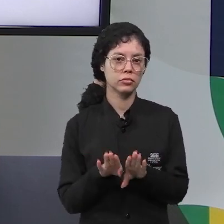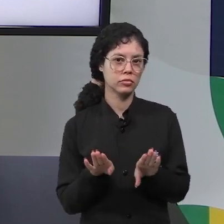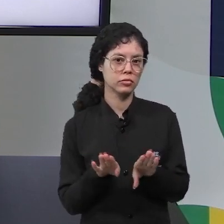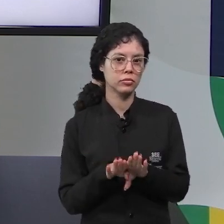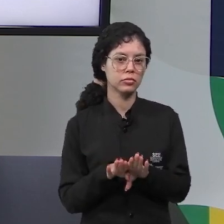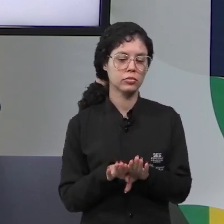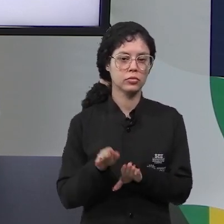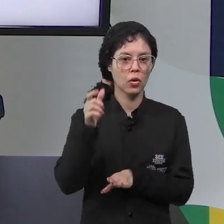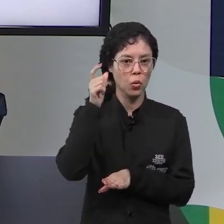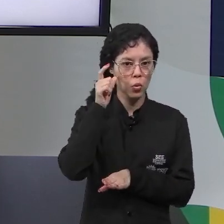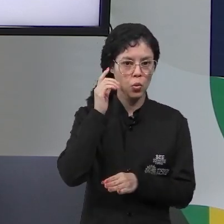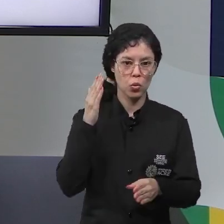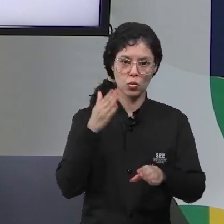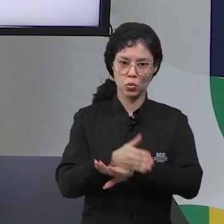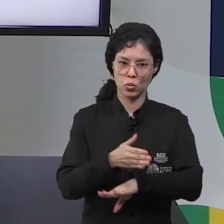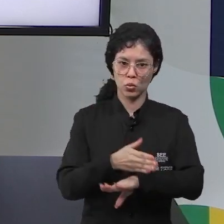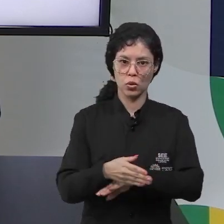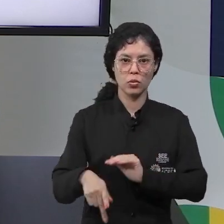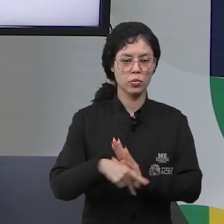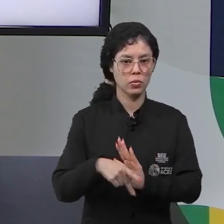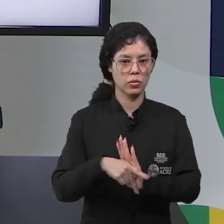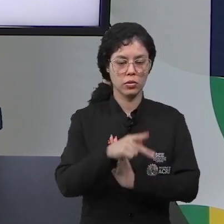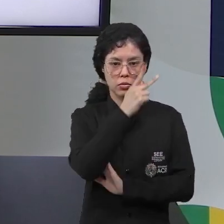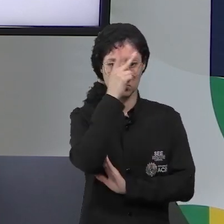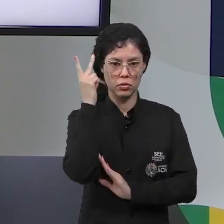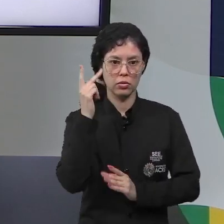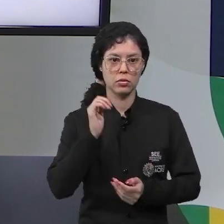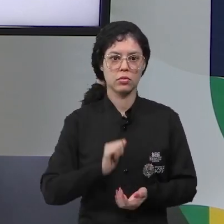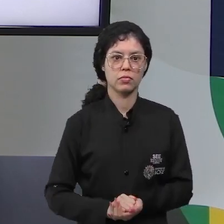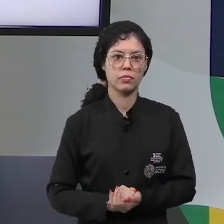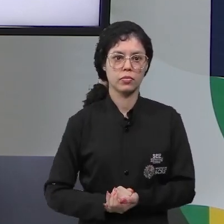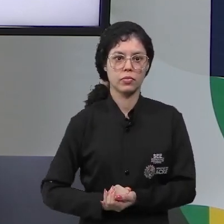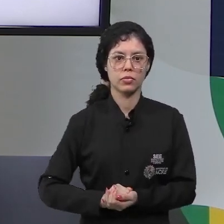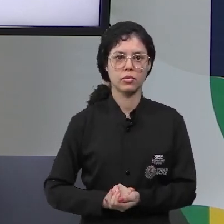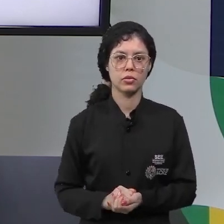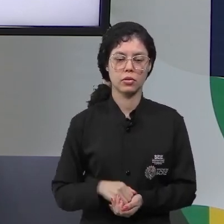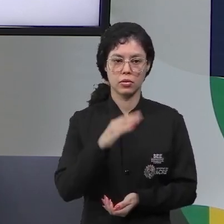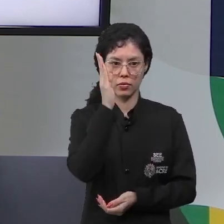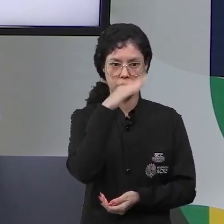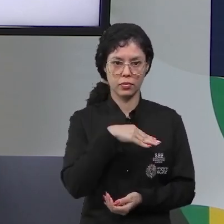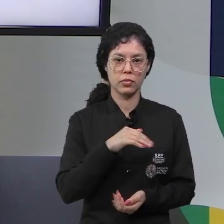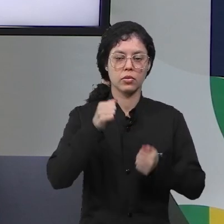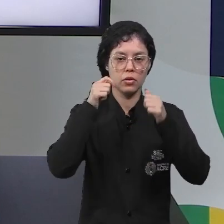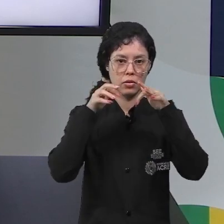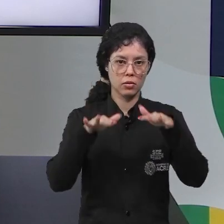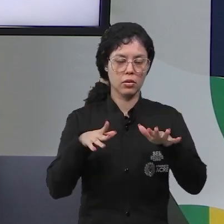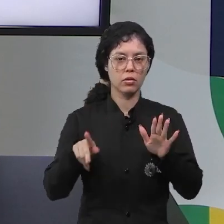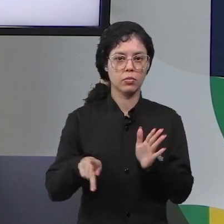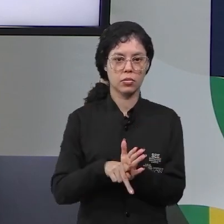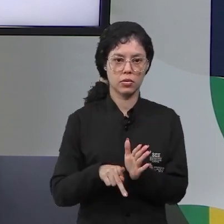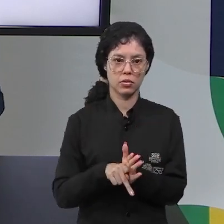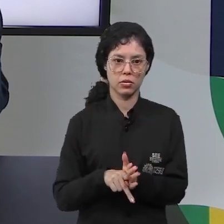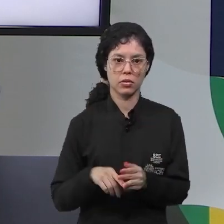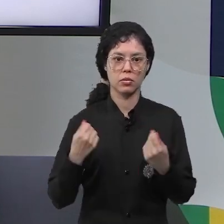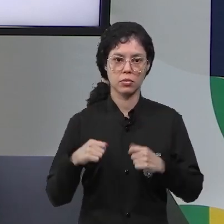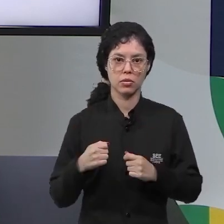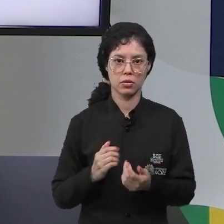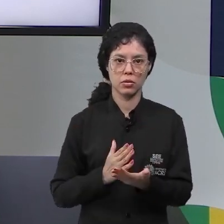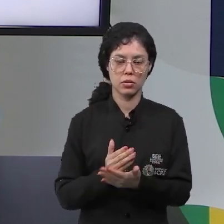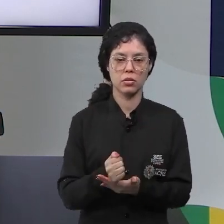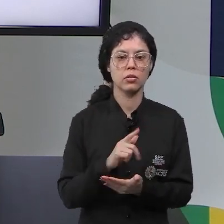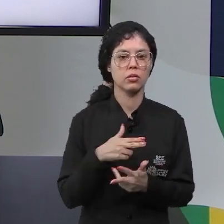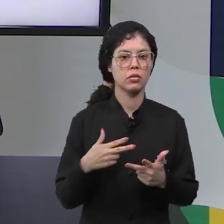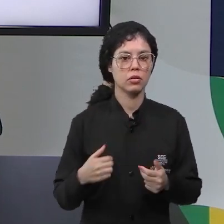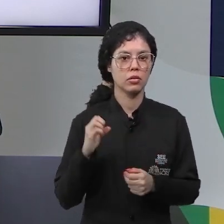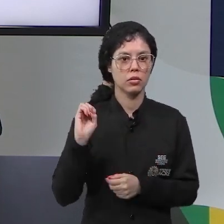o diabo interfere na vida das pessoas, levando as pessoas a fazerem o mal. O Espiritismo vai dizer: não, a gente tem que buscar a causa